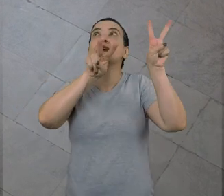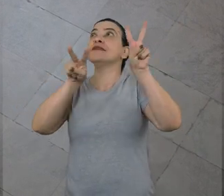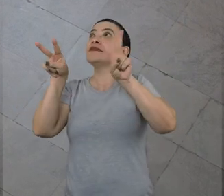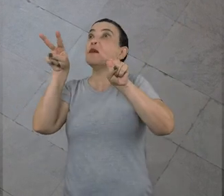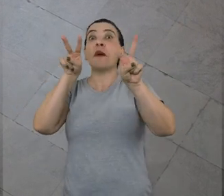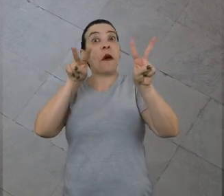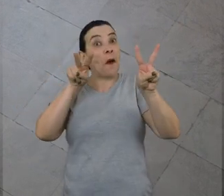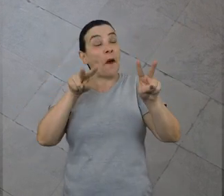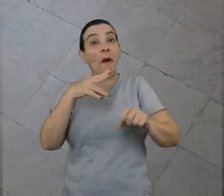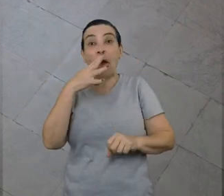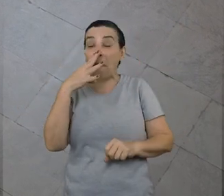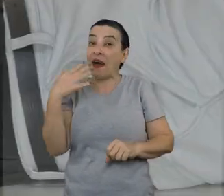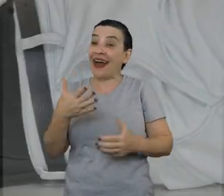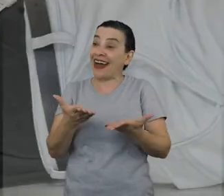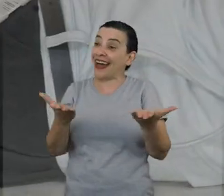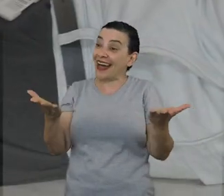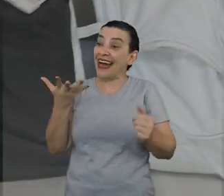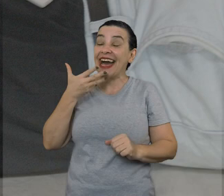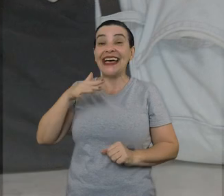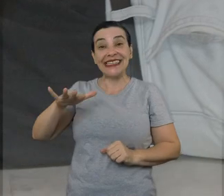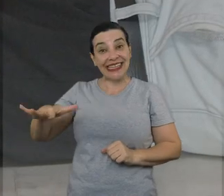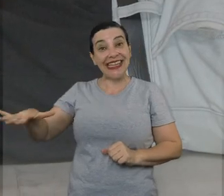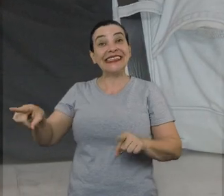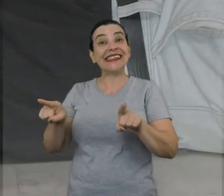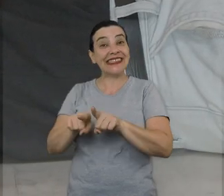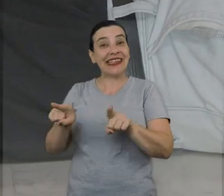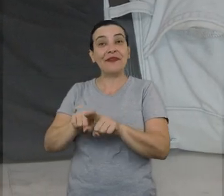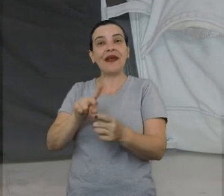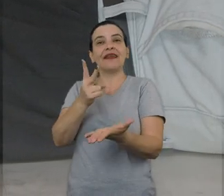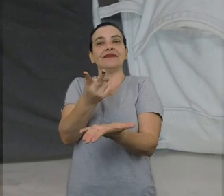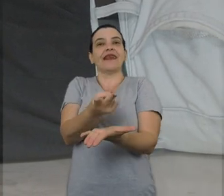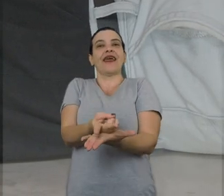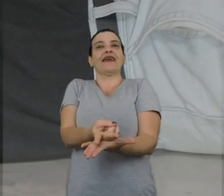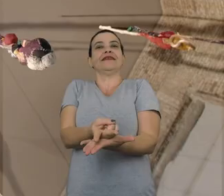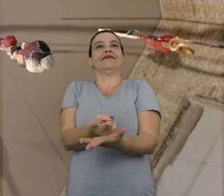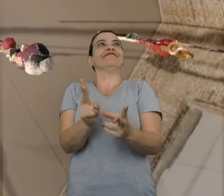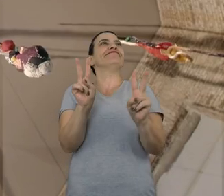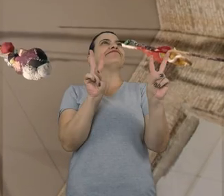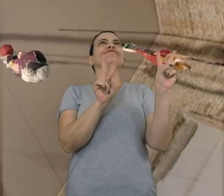estão deitando. Então teve esse elemento surpresa que eu achei incrível.